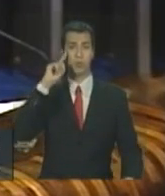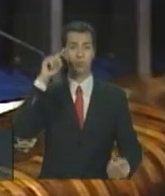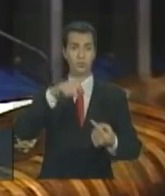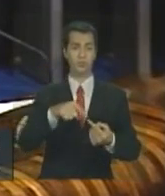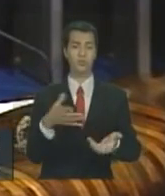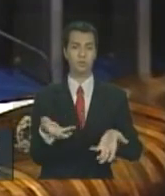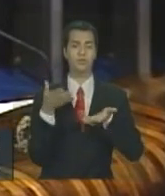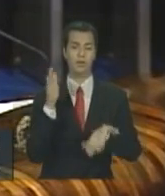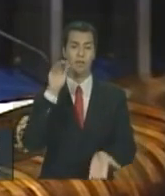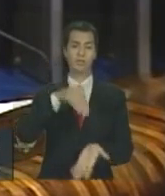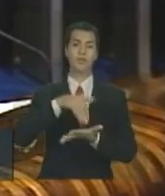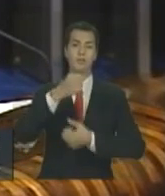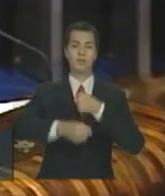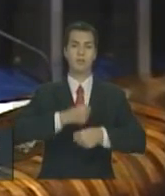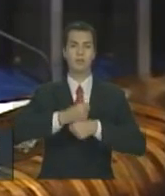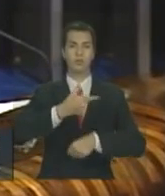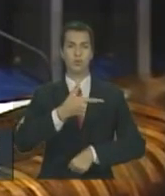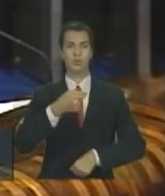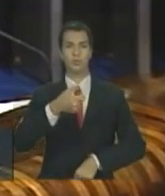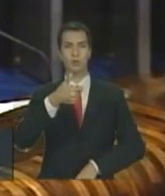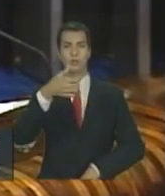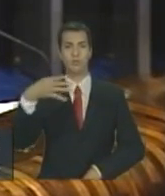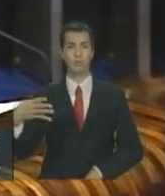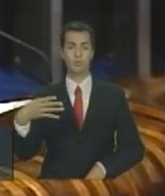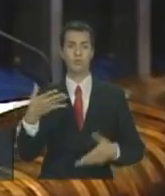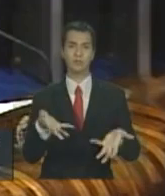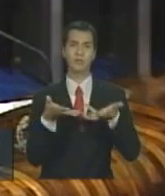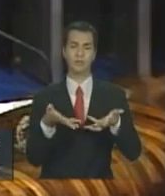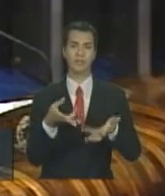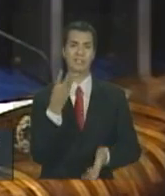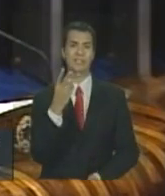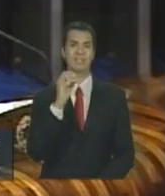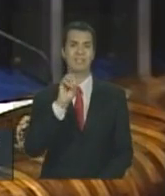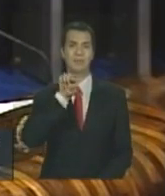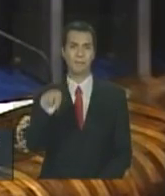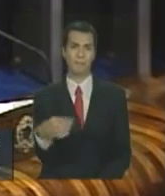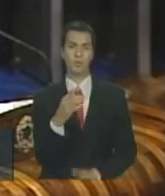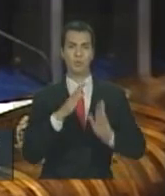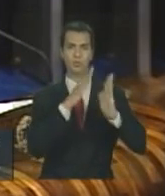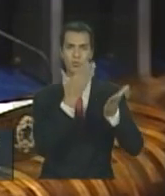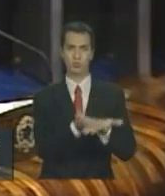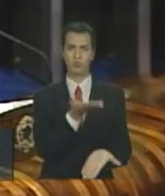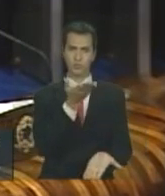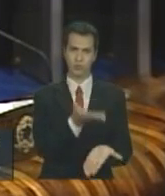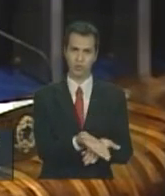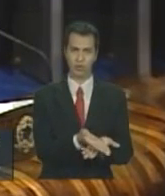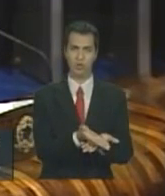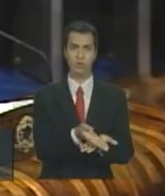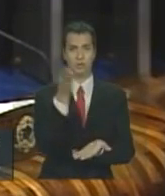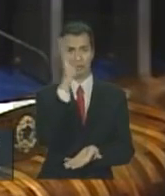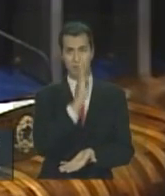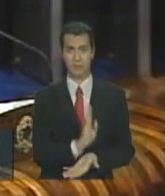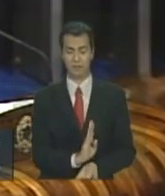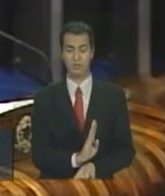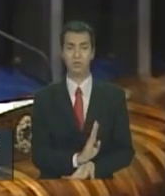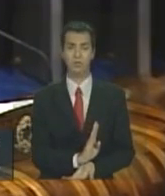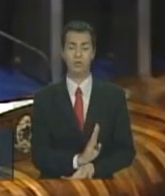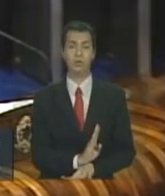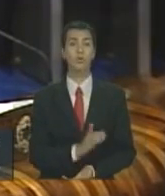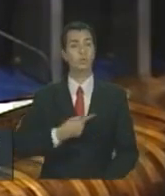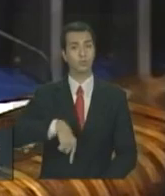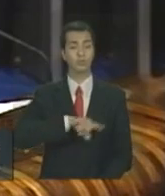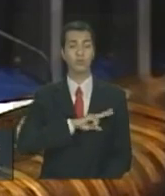até 2014 com 30 mil escolas públicas em tempo integral, e nós chegaremos no final